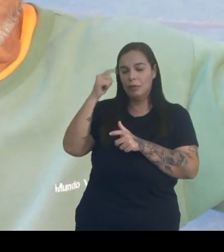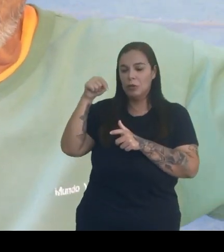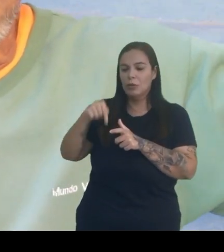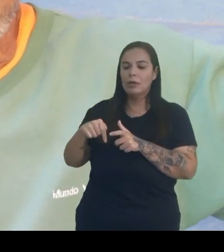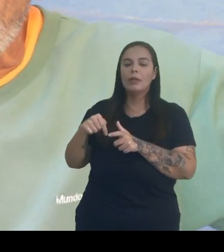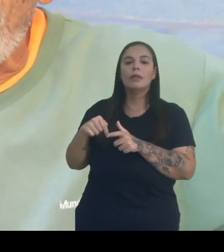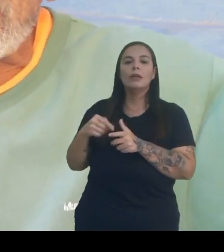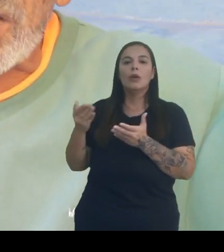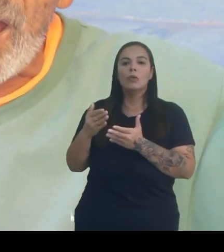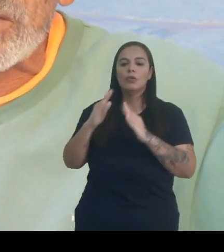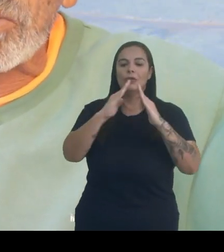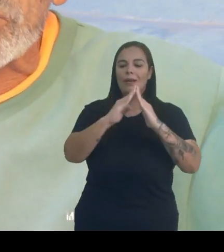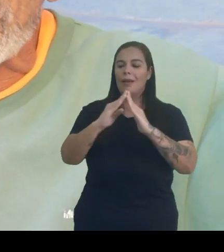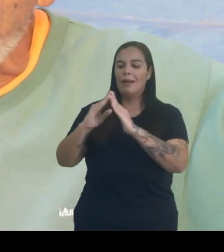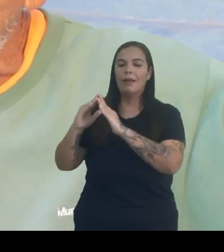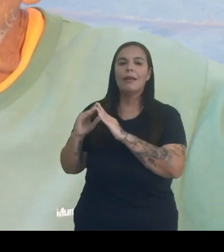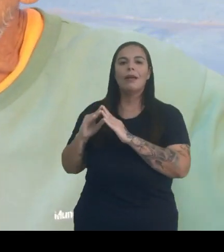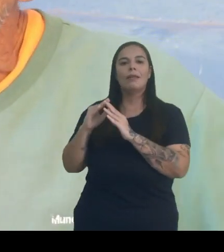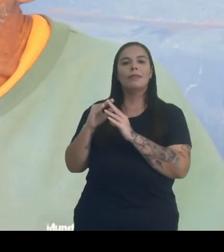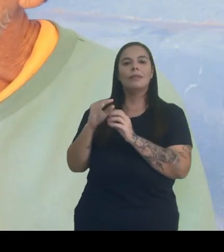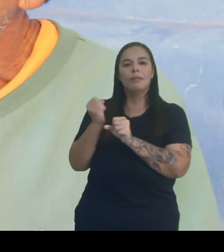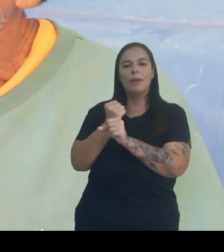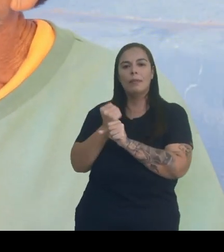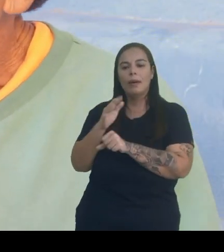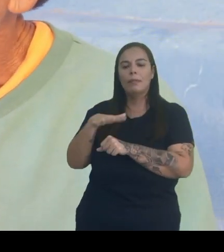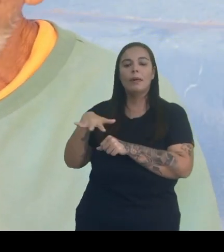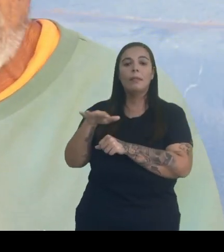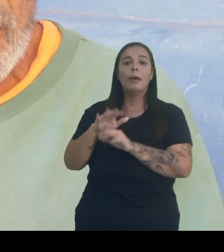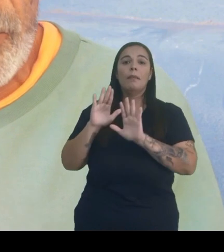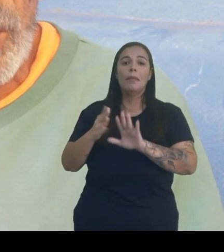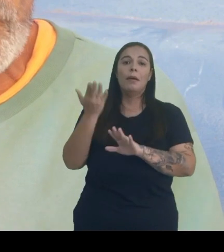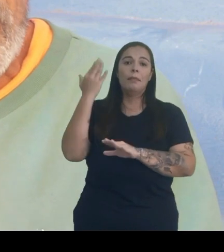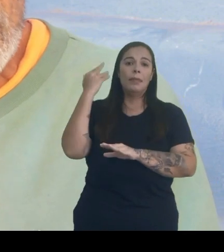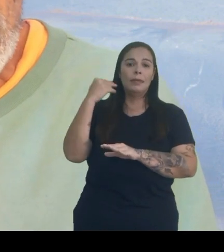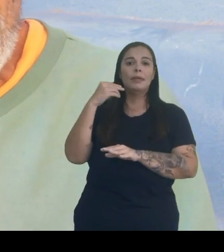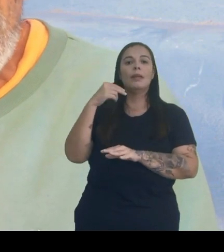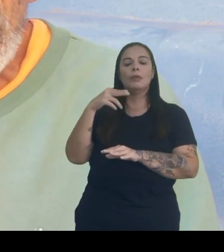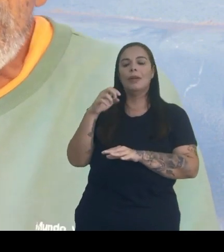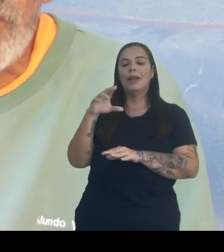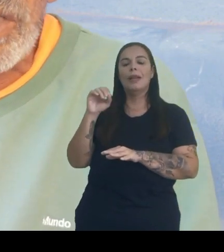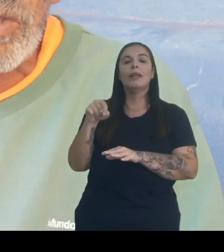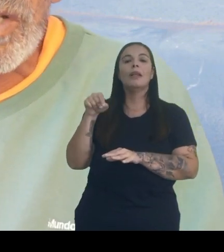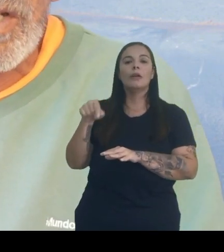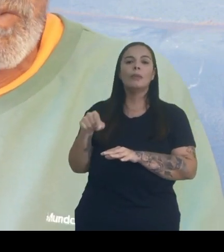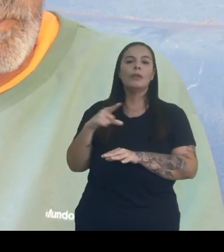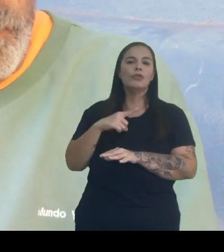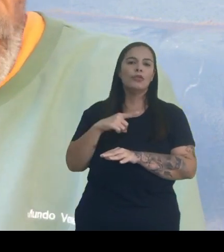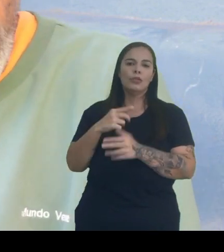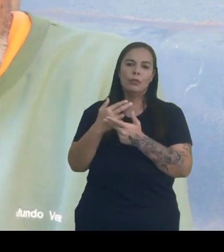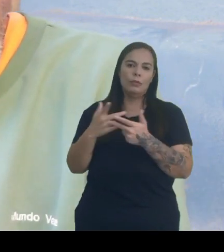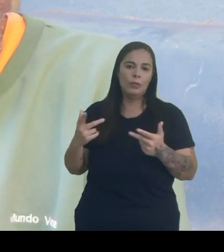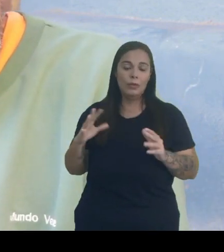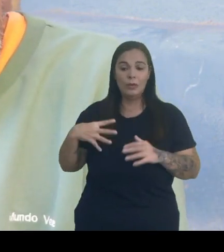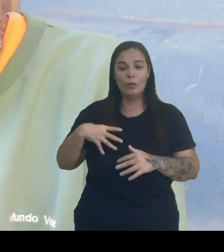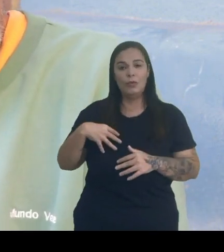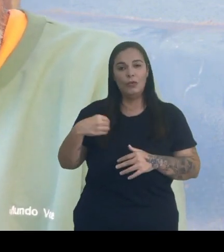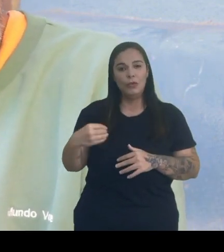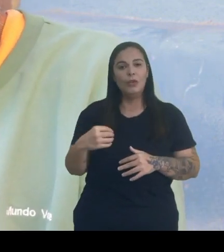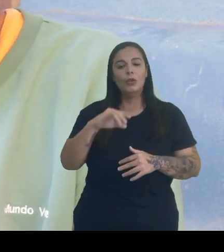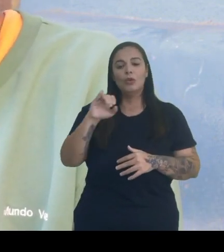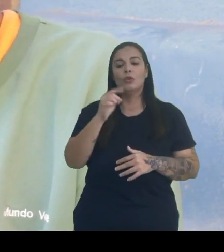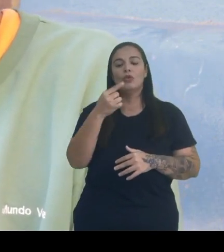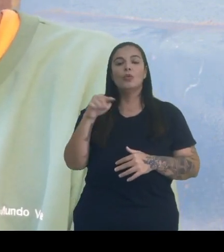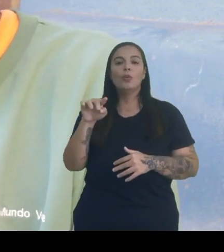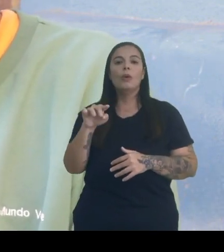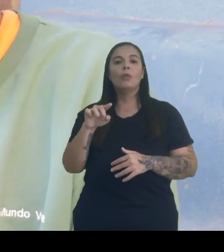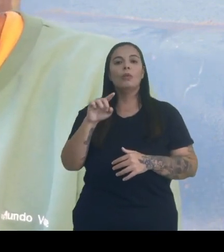fizeram algumas casas, algumas coisas ali, né? Mas nessa época era o falecido Lelego, ele tinha mais o filho de seu